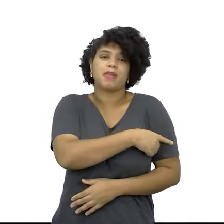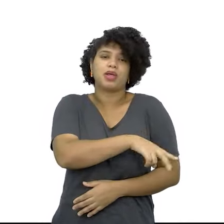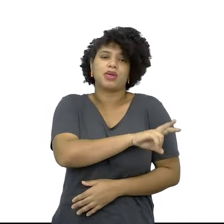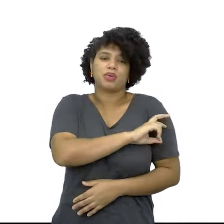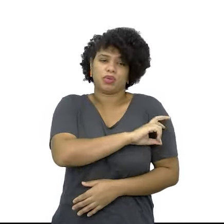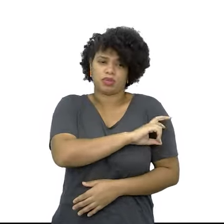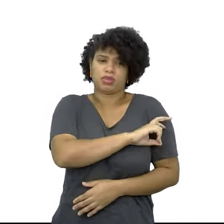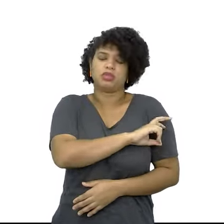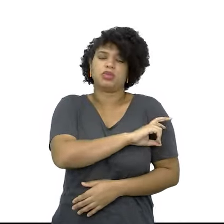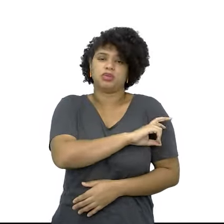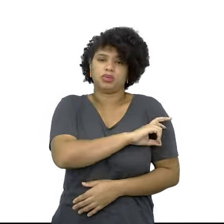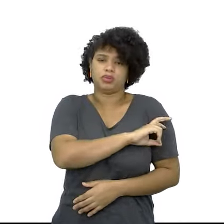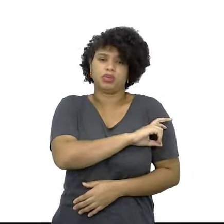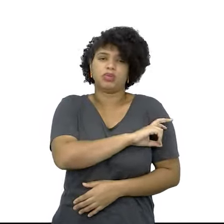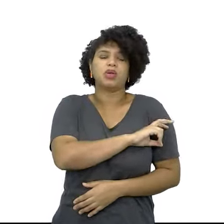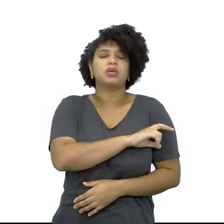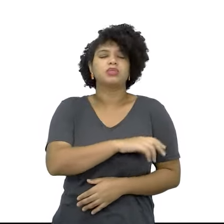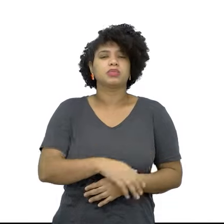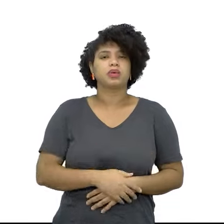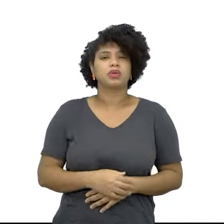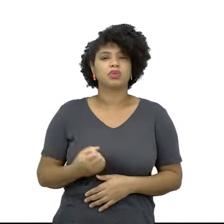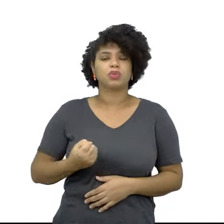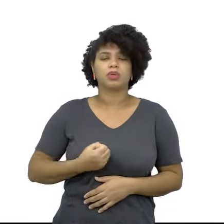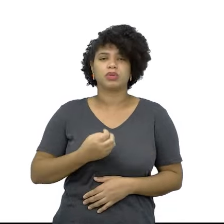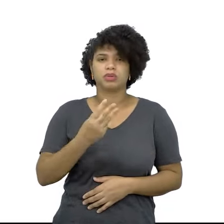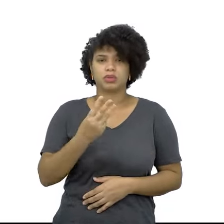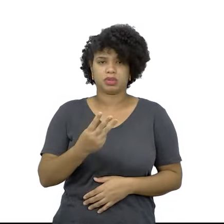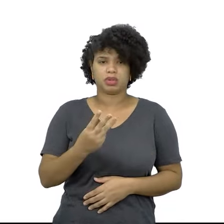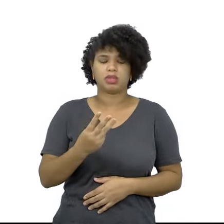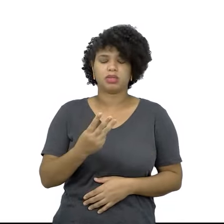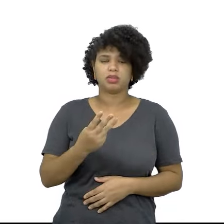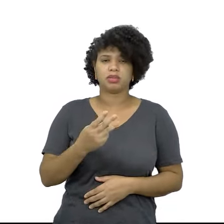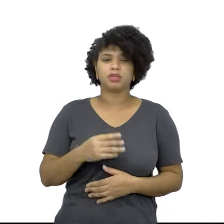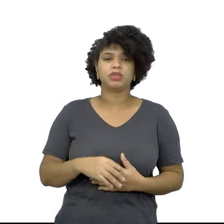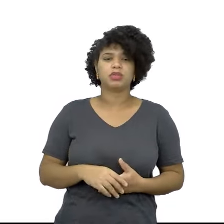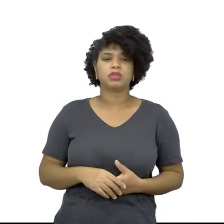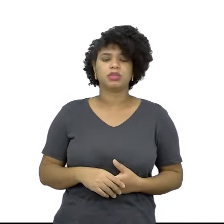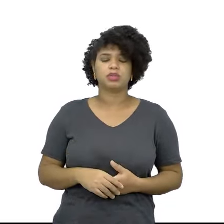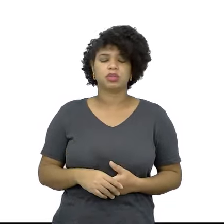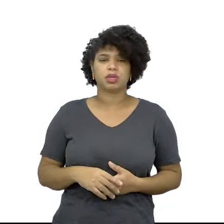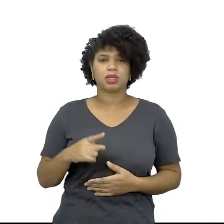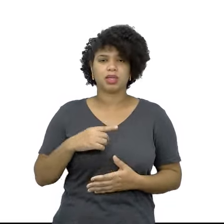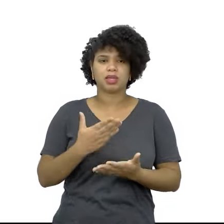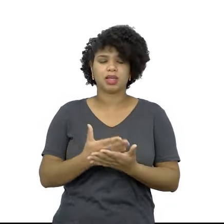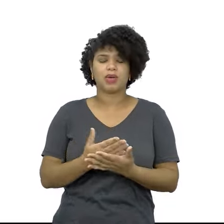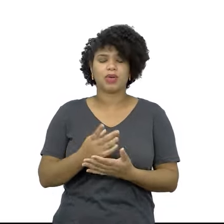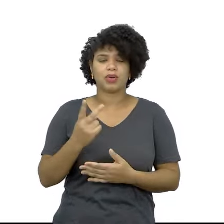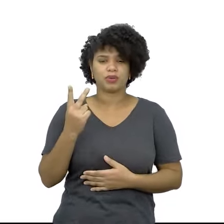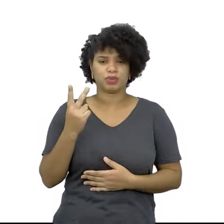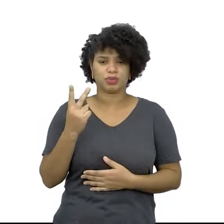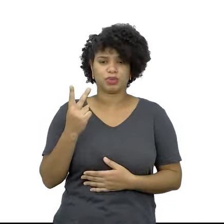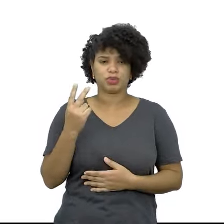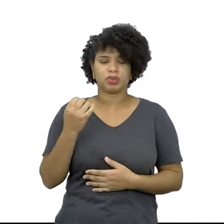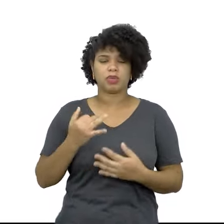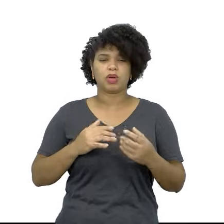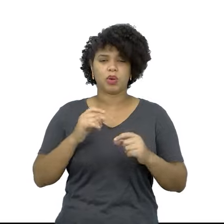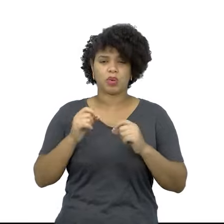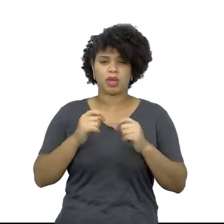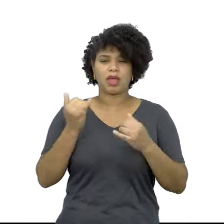habilidade de primeiro ao quinto ano, de número 3, que está posta lá na aula 2, que diz